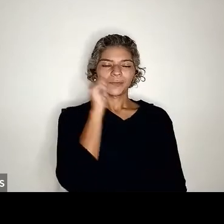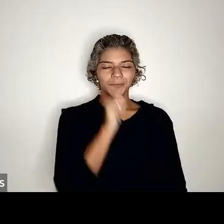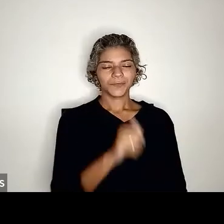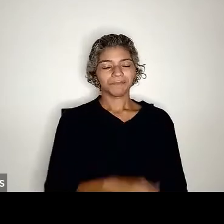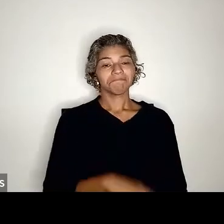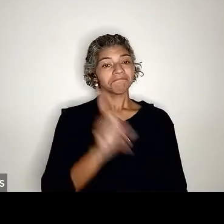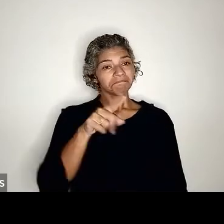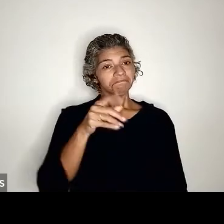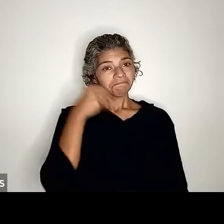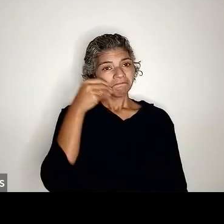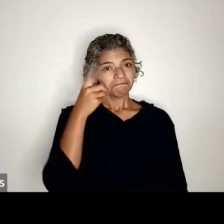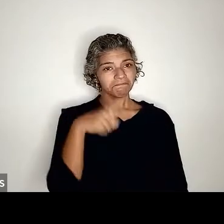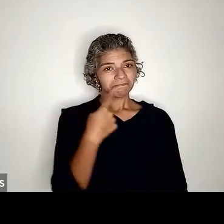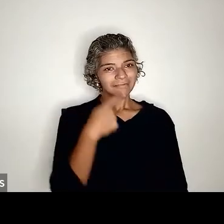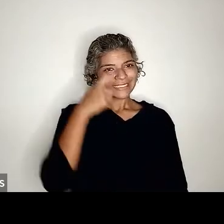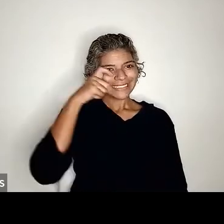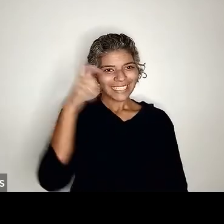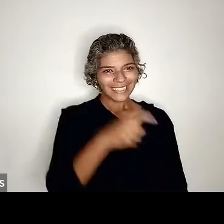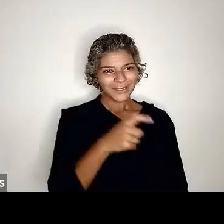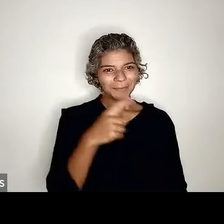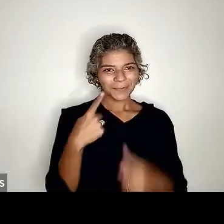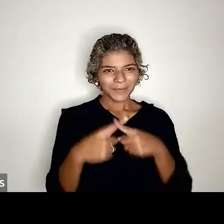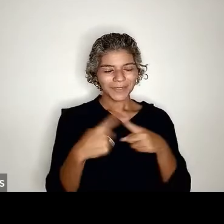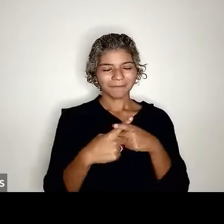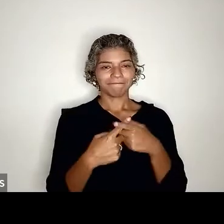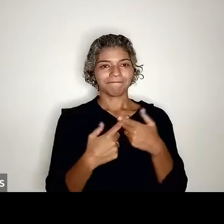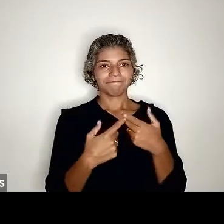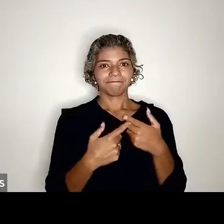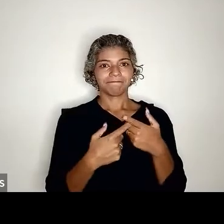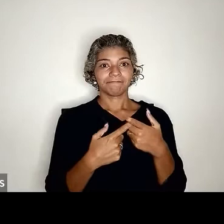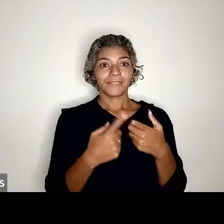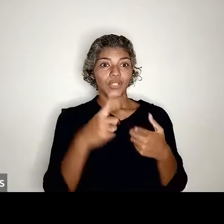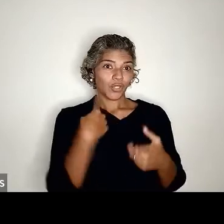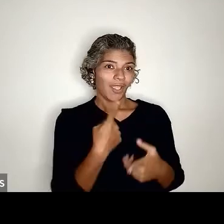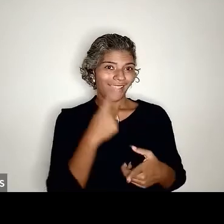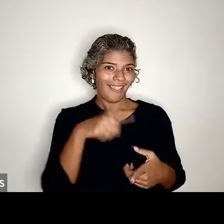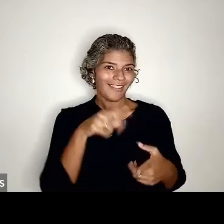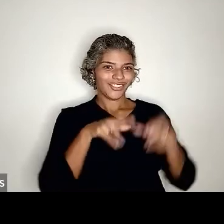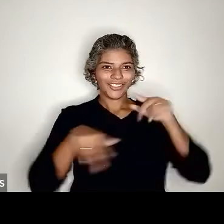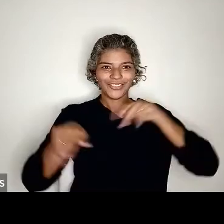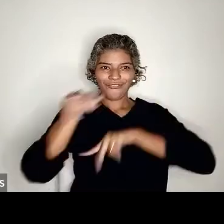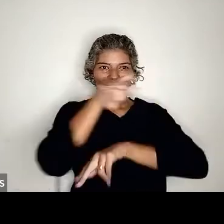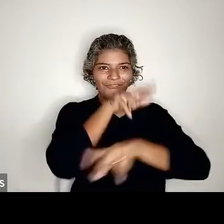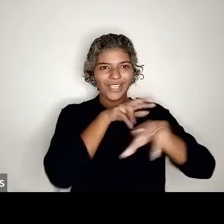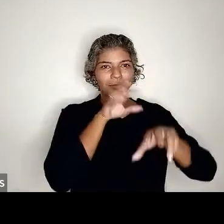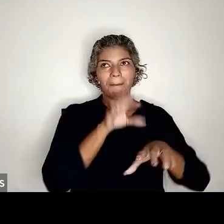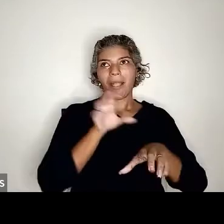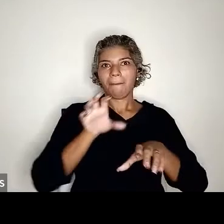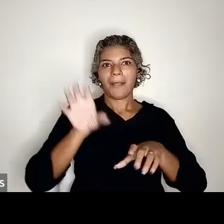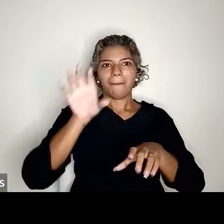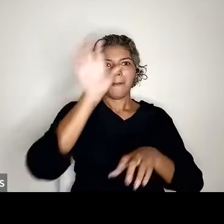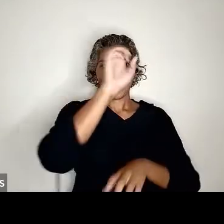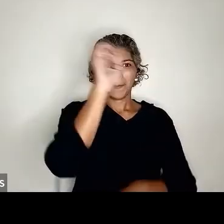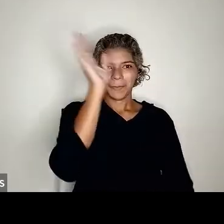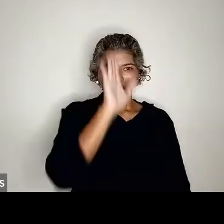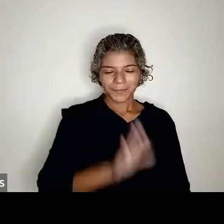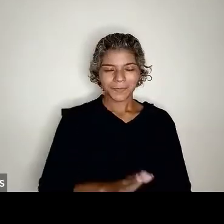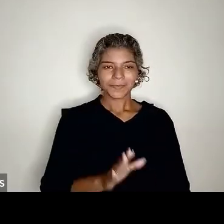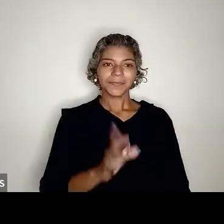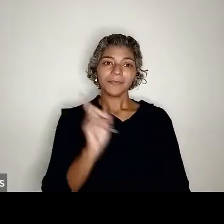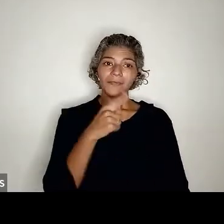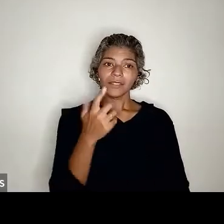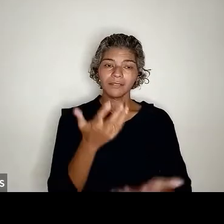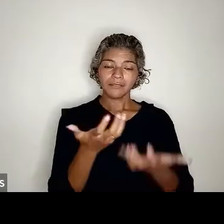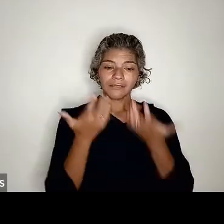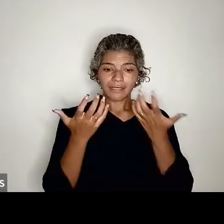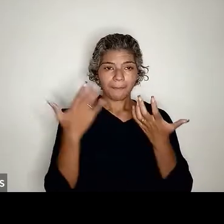interessante, primeiro pela diversidade regional. Então, a gente logo de cara, depois eu vou falar sobre isso, a gente queria que a rede fosse algo